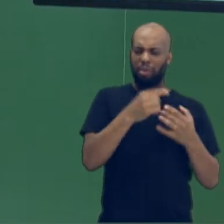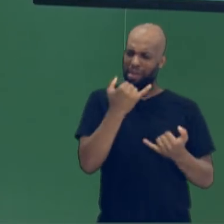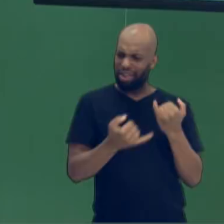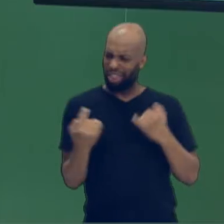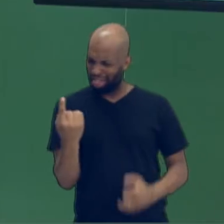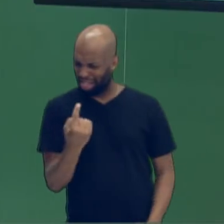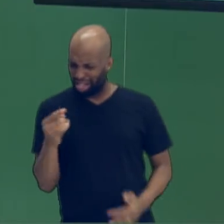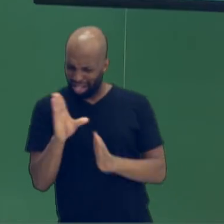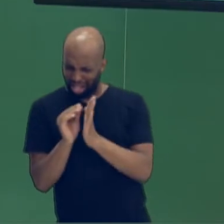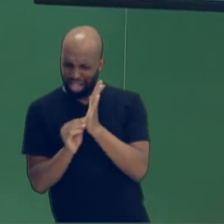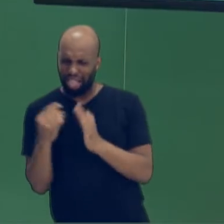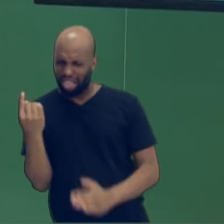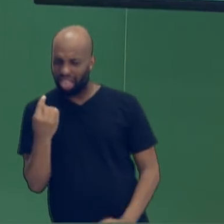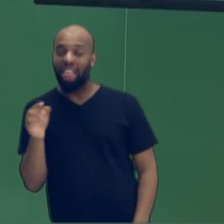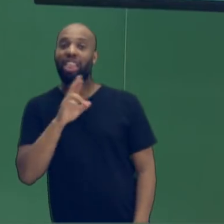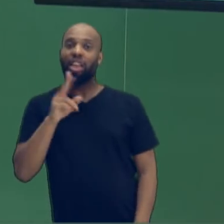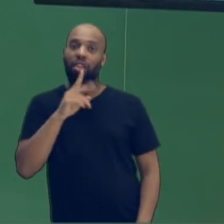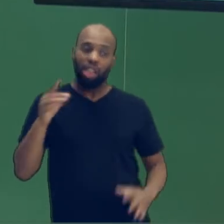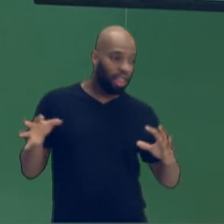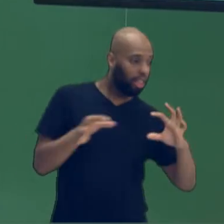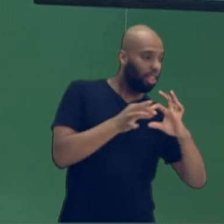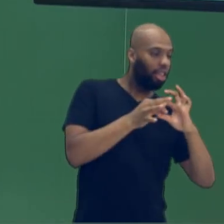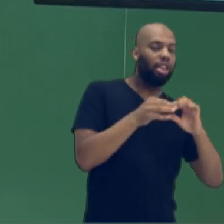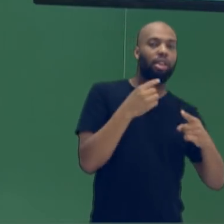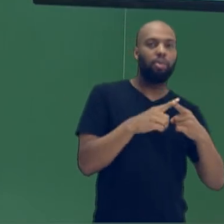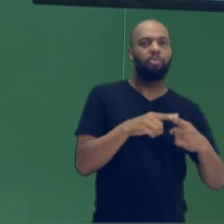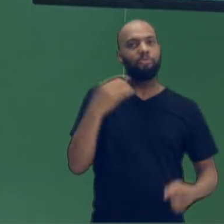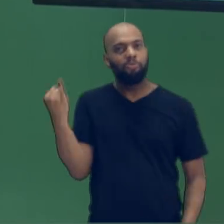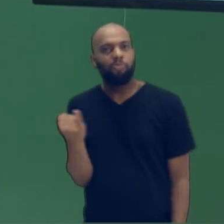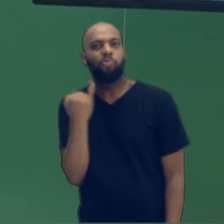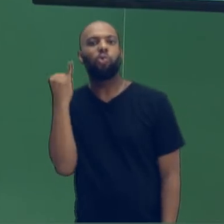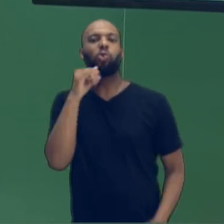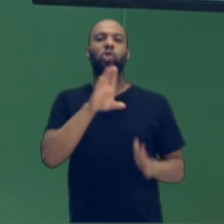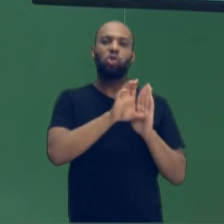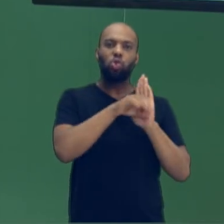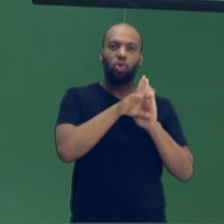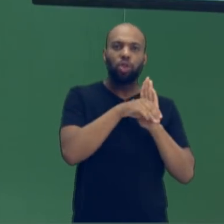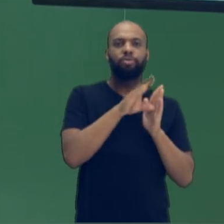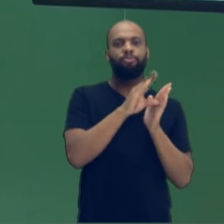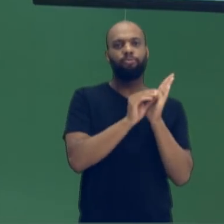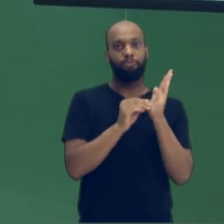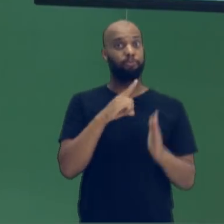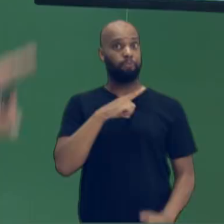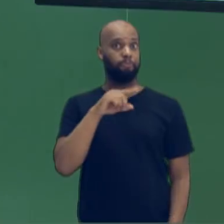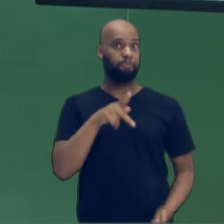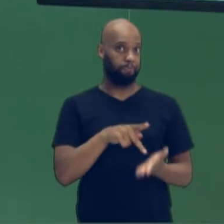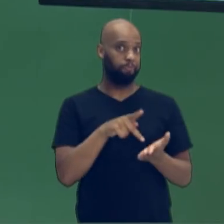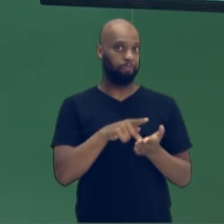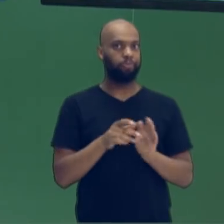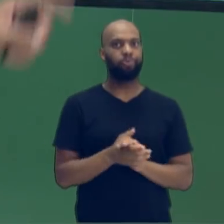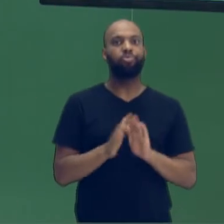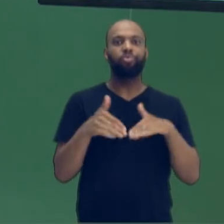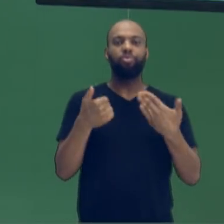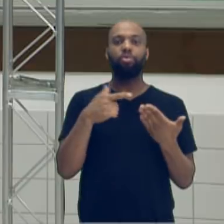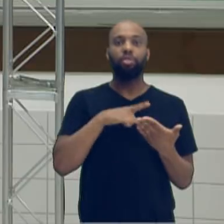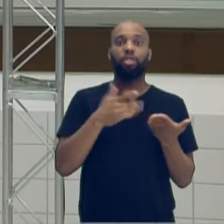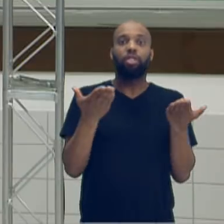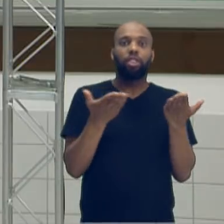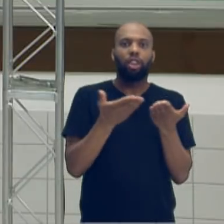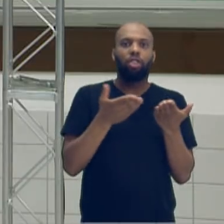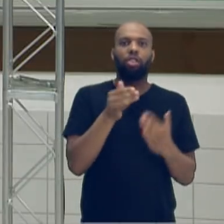talvez você não consiga dar a importância que realmente esse conceito, né, esse conteúdo tem. Então nós temos aqui no primeiro